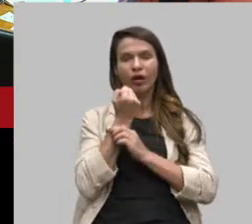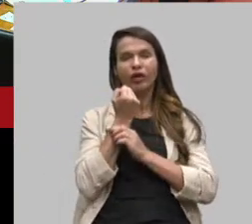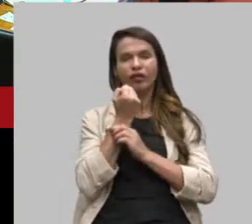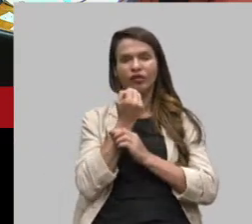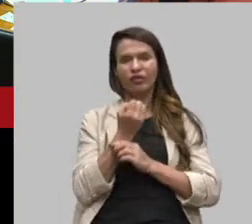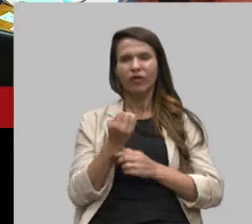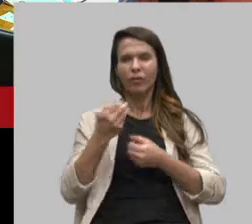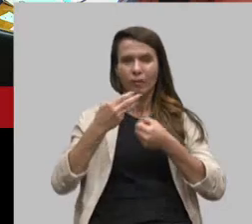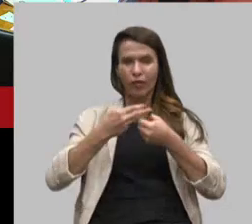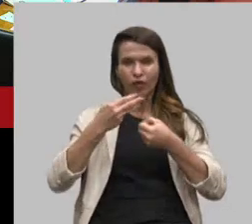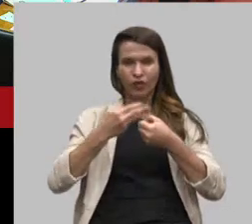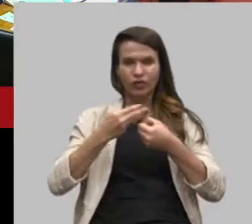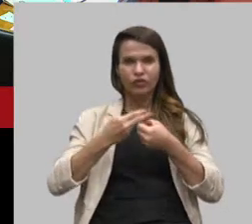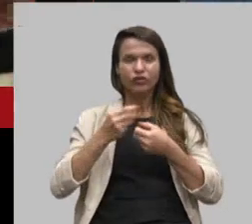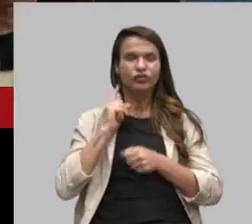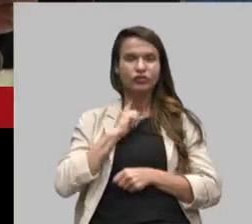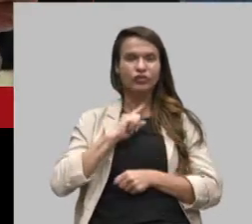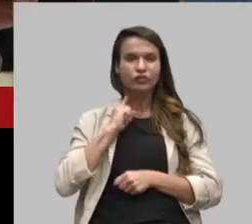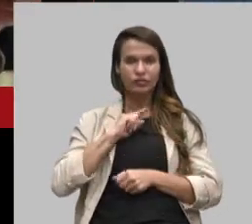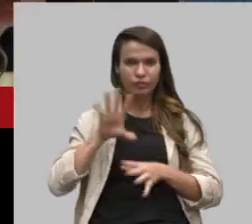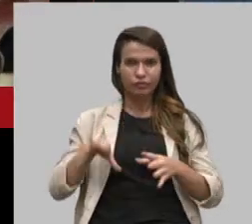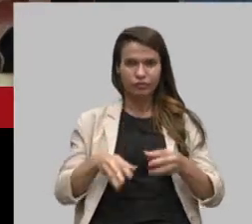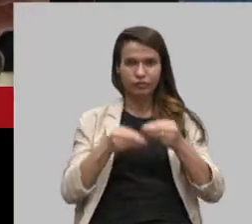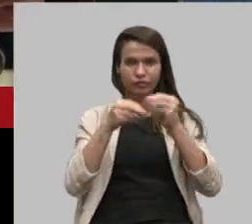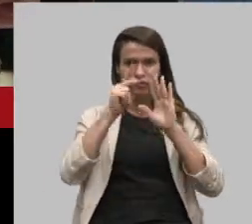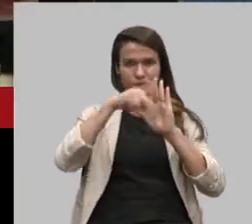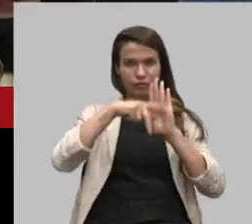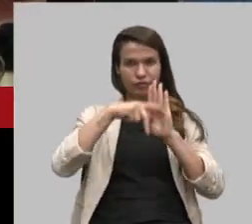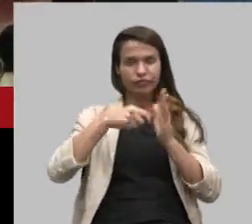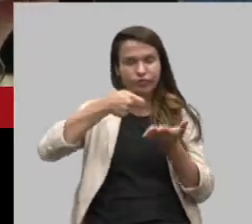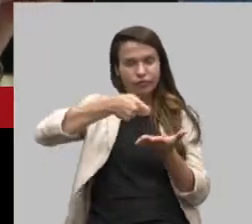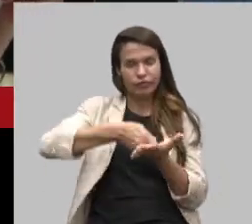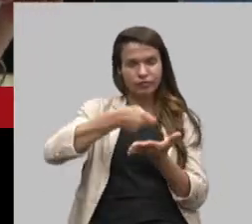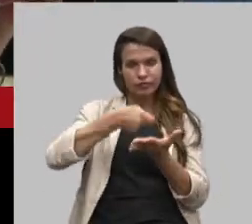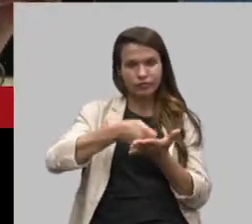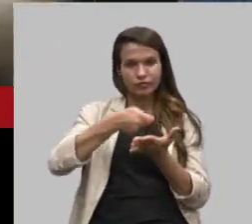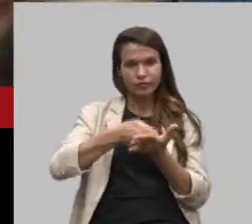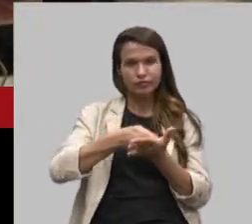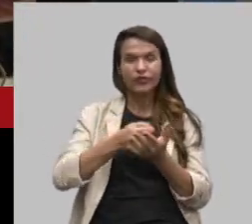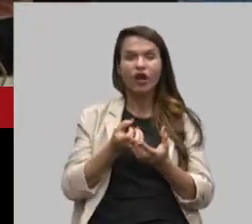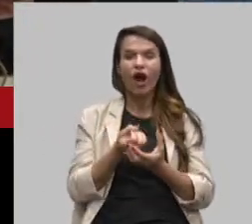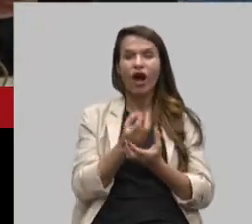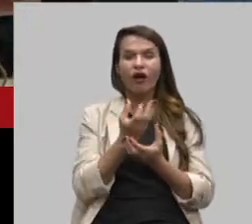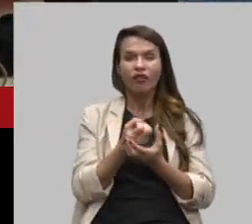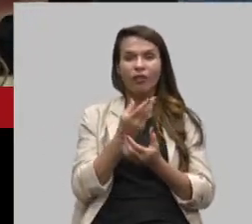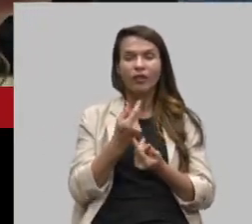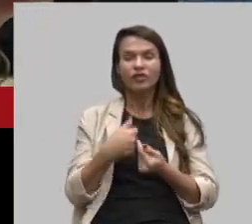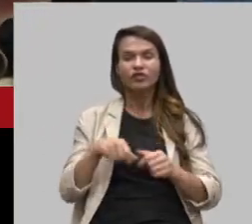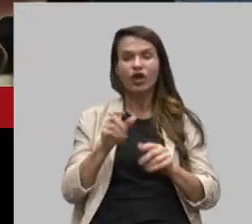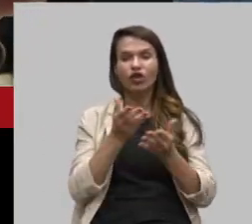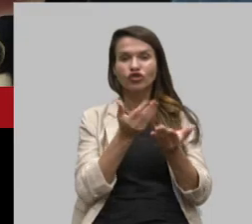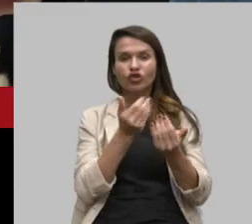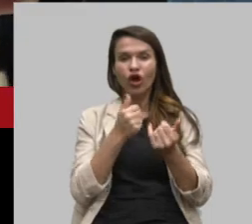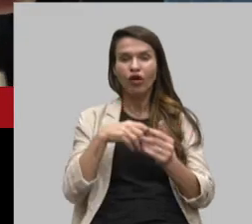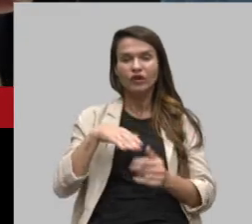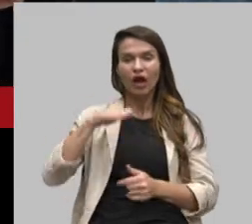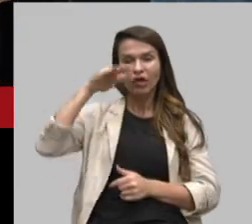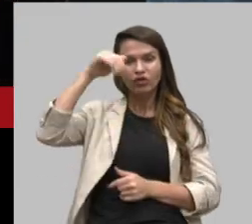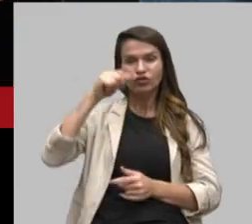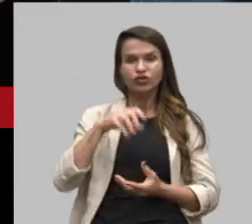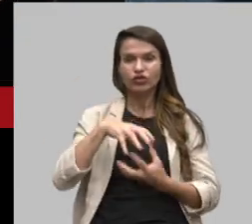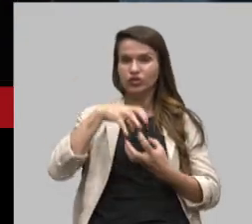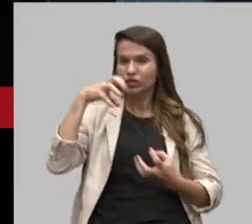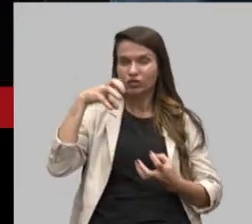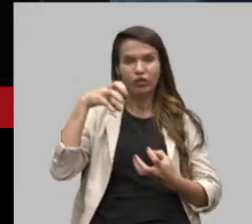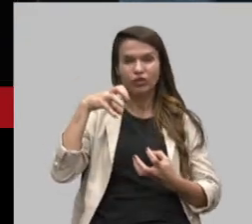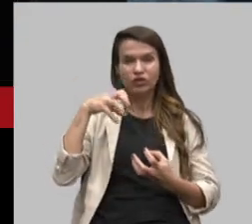de Minas Gerais eh implementarem programas obrigatórios de alfabetização para jovens adultos e idosos que não foram